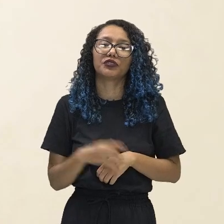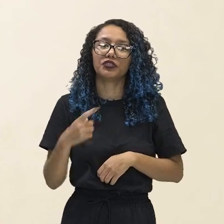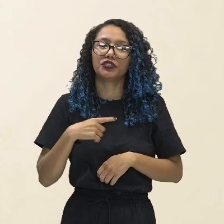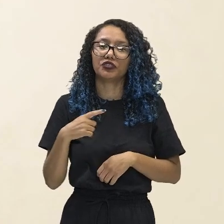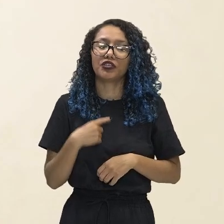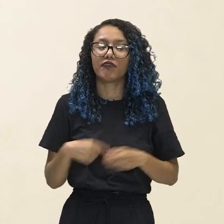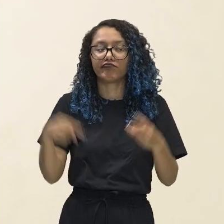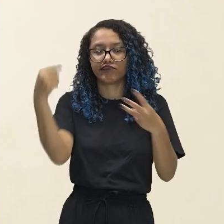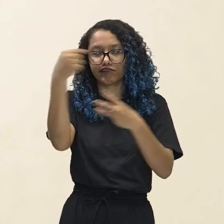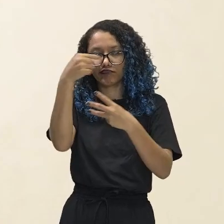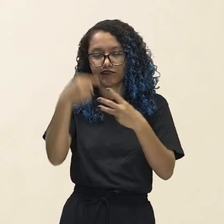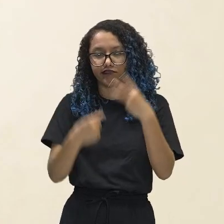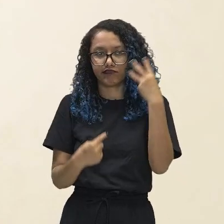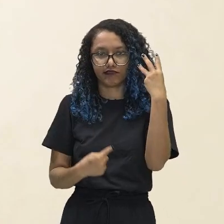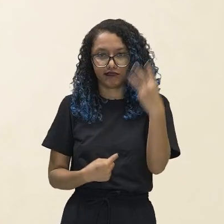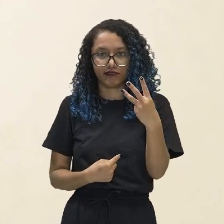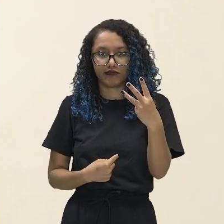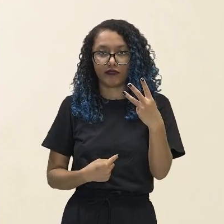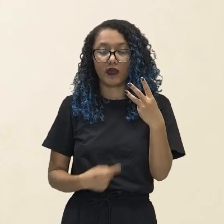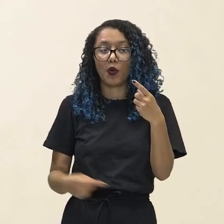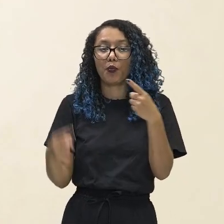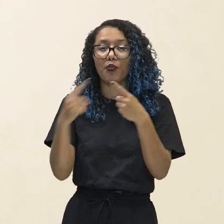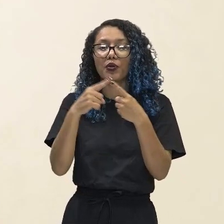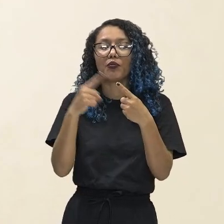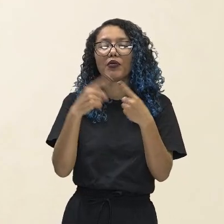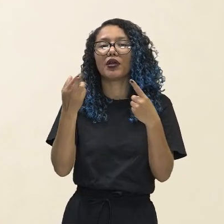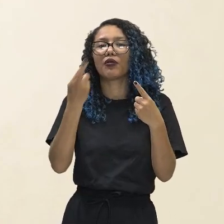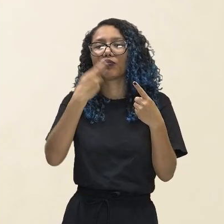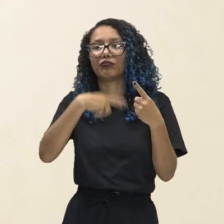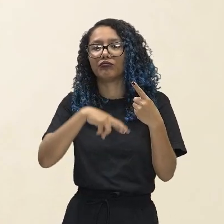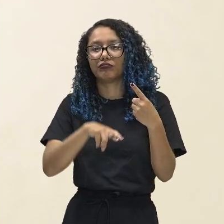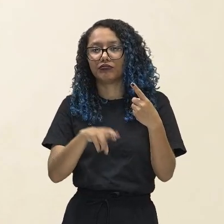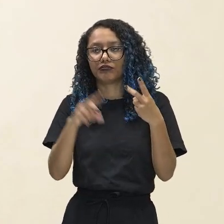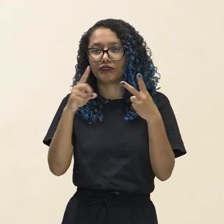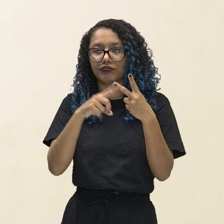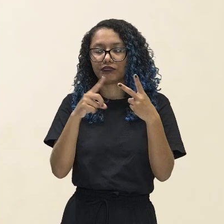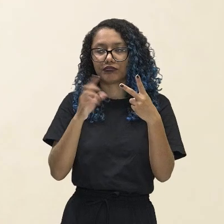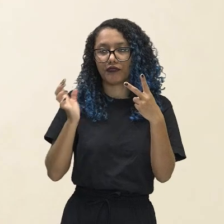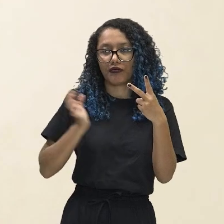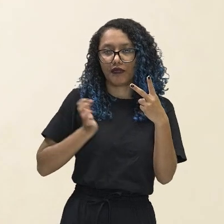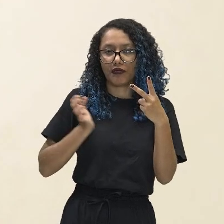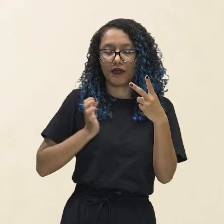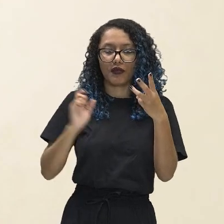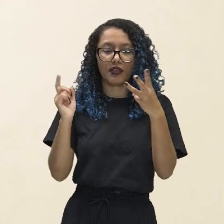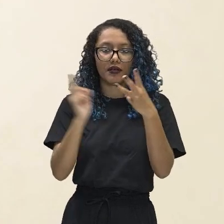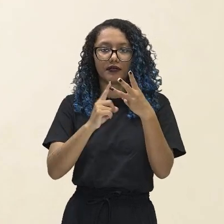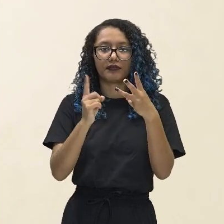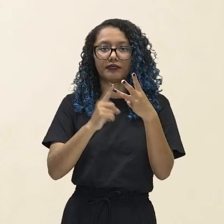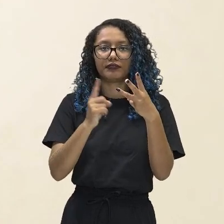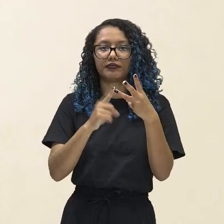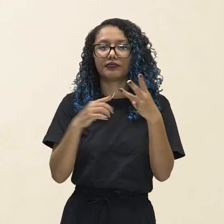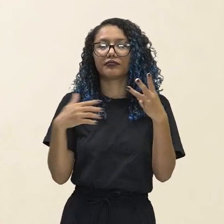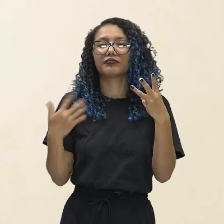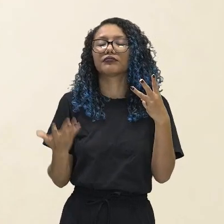estados. O primeiro estado era o clero, o segundo estado era a nobreza e o terceiro estado